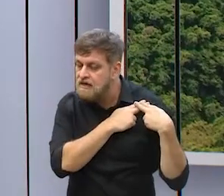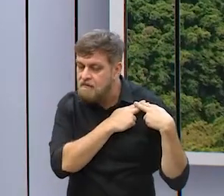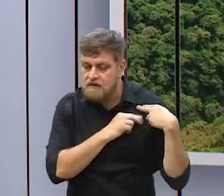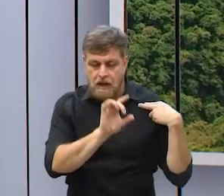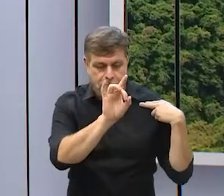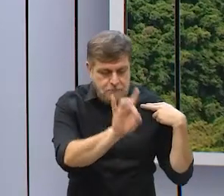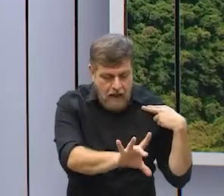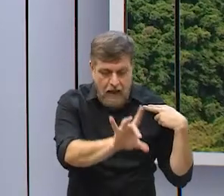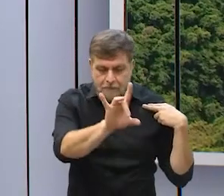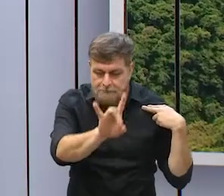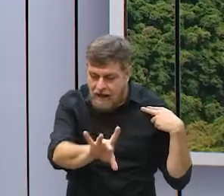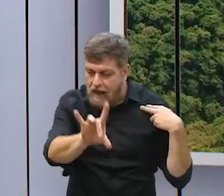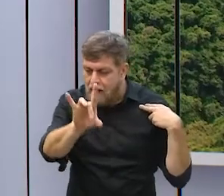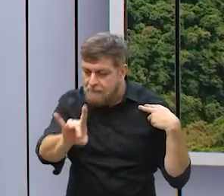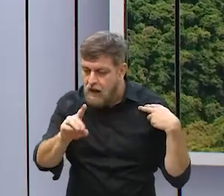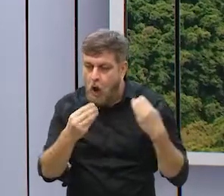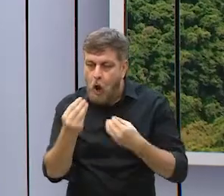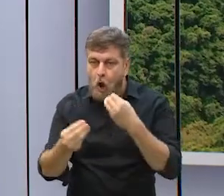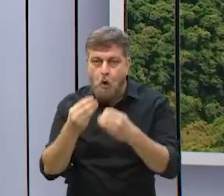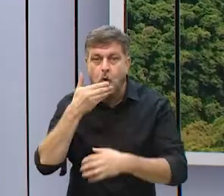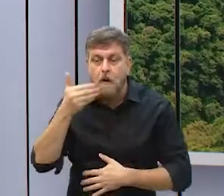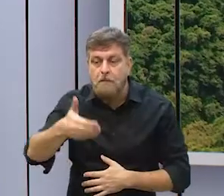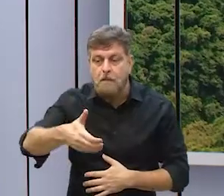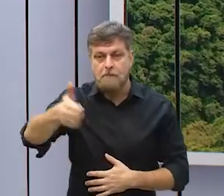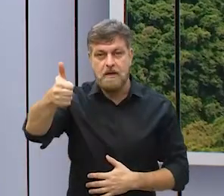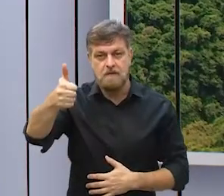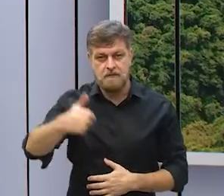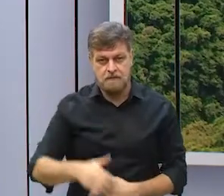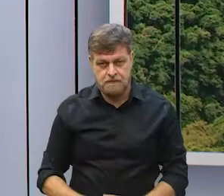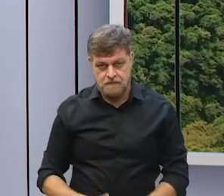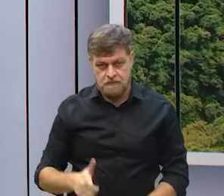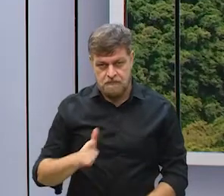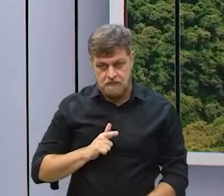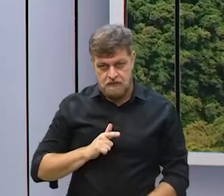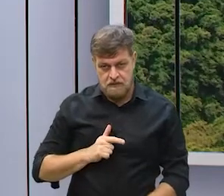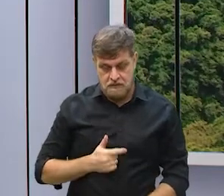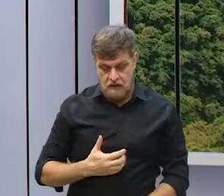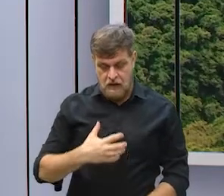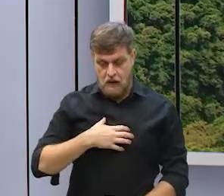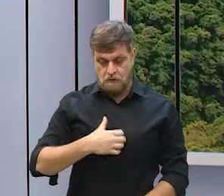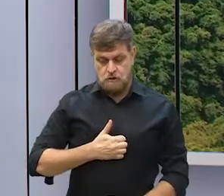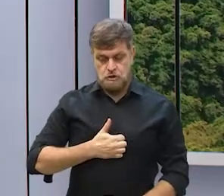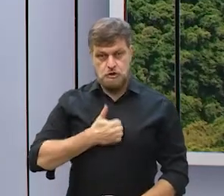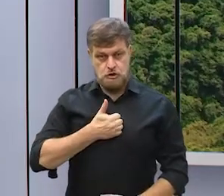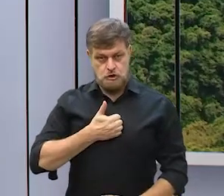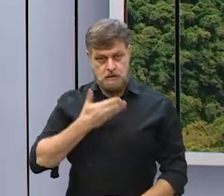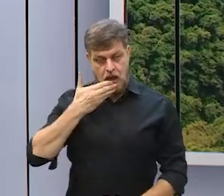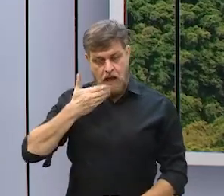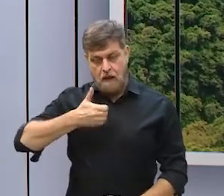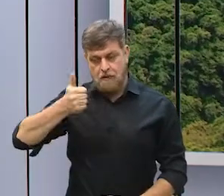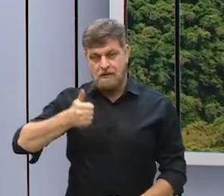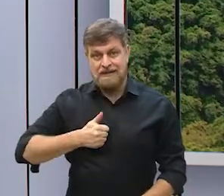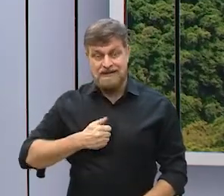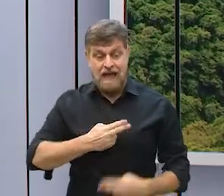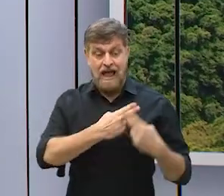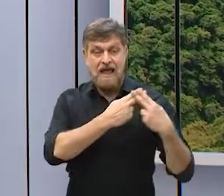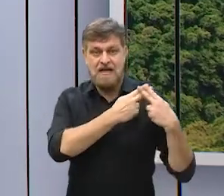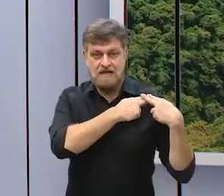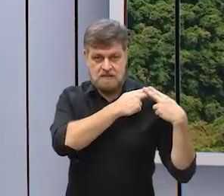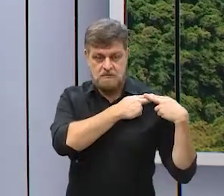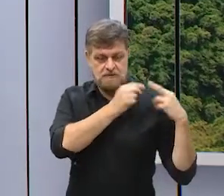é? Para ir melhorando. Isto, além de melhorar a autoestima das pessoas, porque dá corresponsabilidade, ela se sente